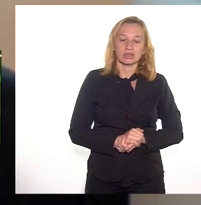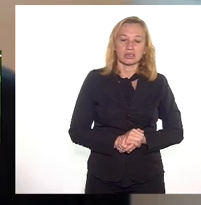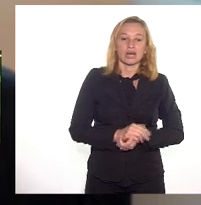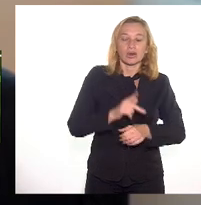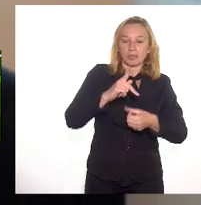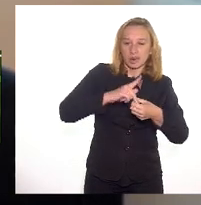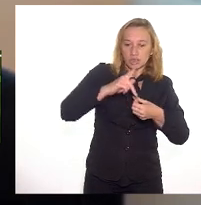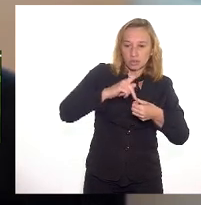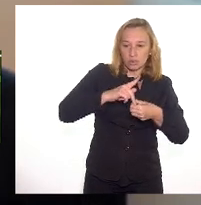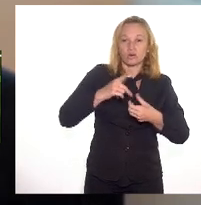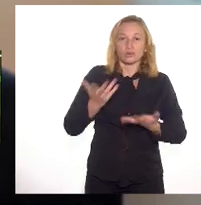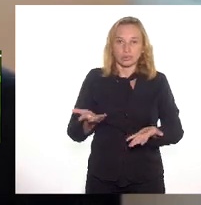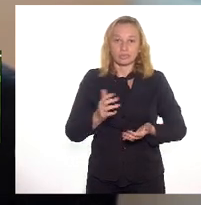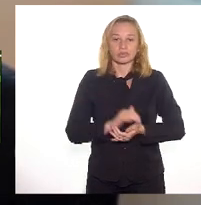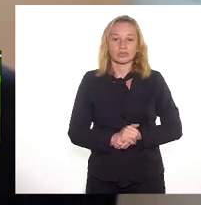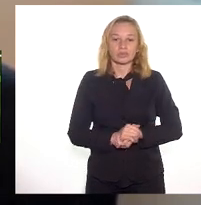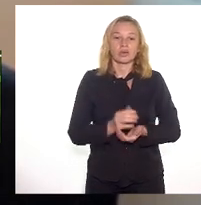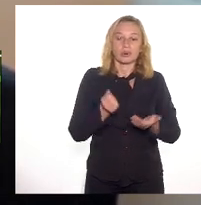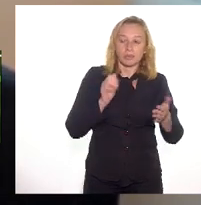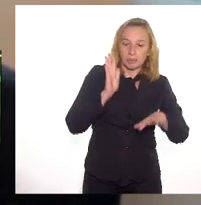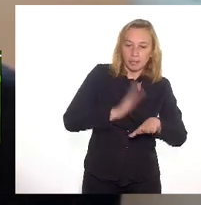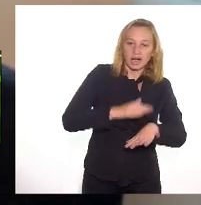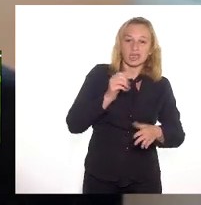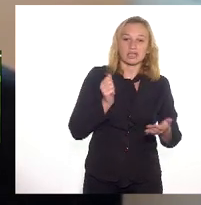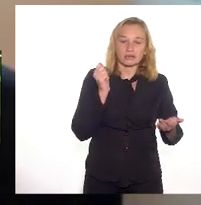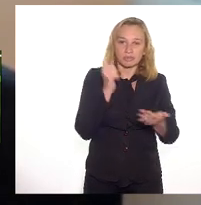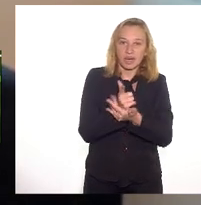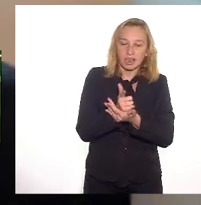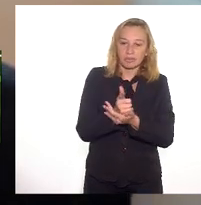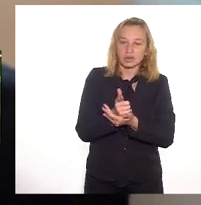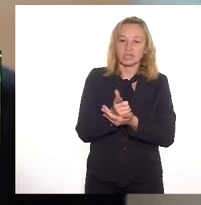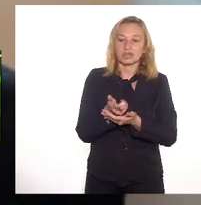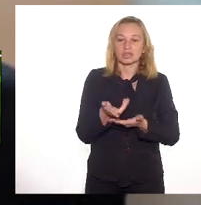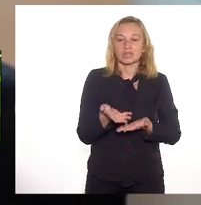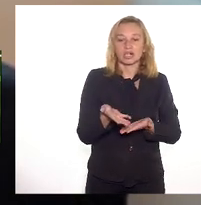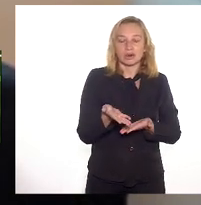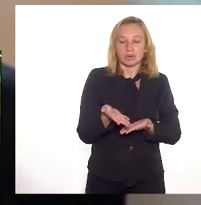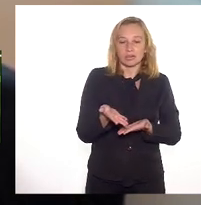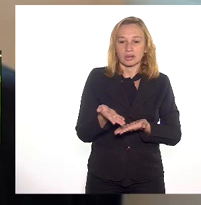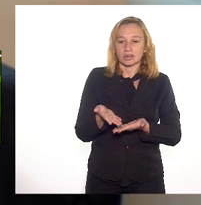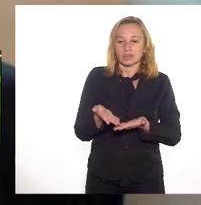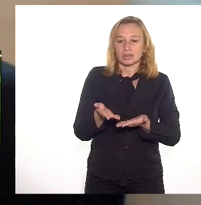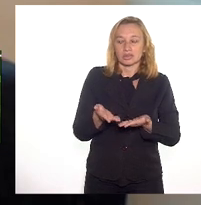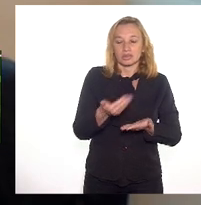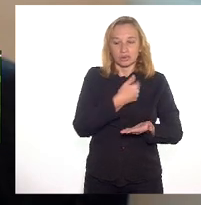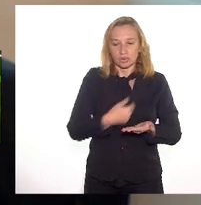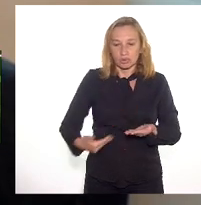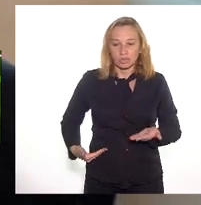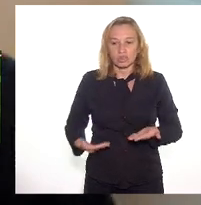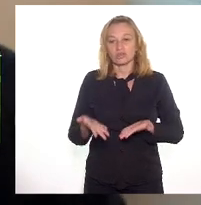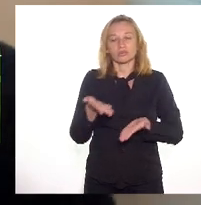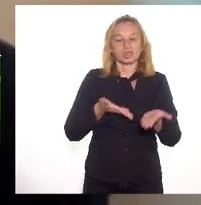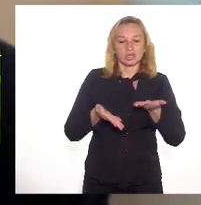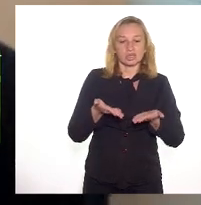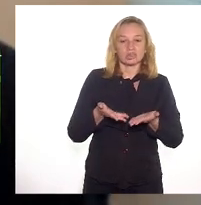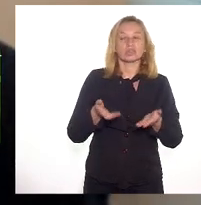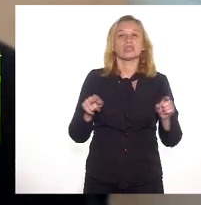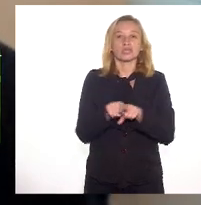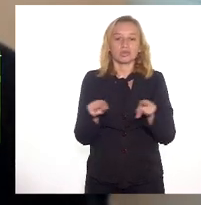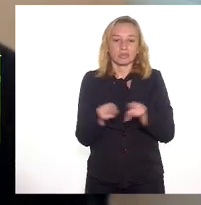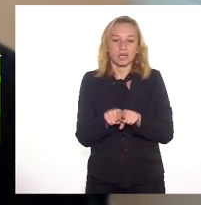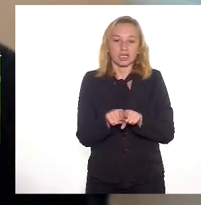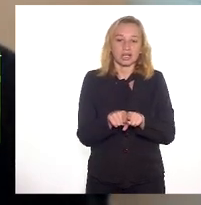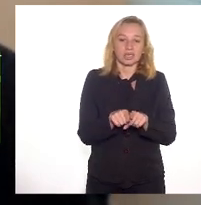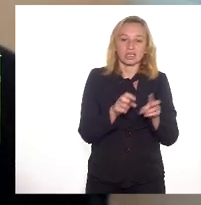petróleo, mais gás natural e, portanto, mais pagamento de participações governamentais nesses campos. Né? Temos também